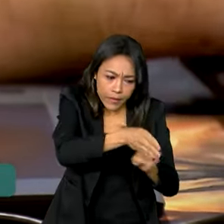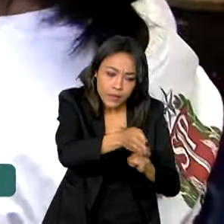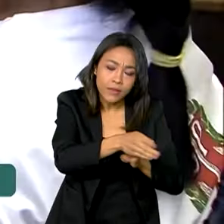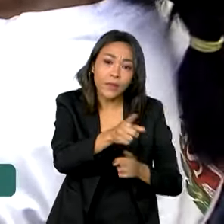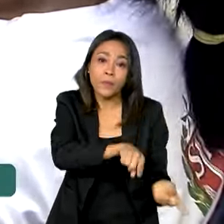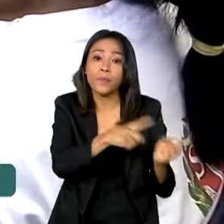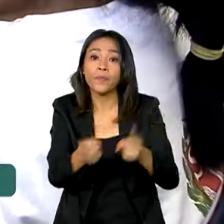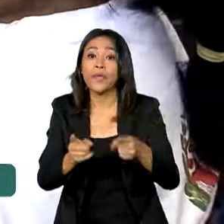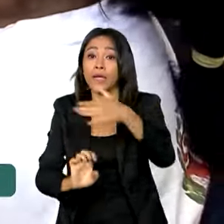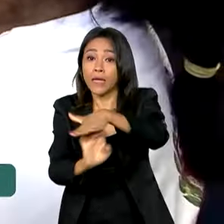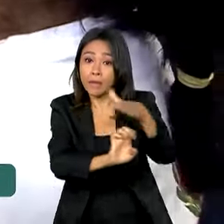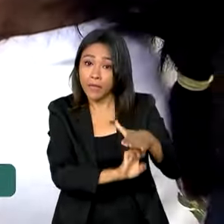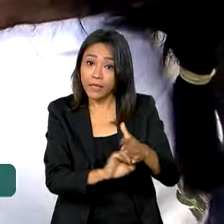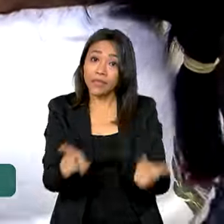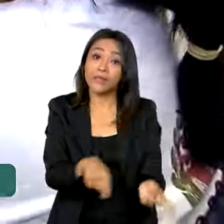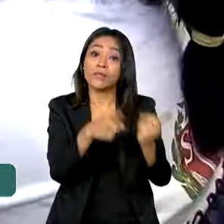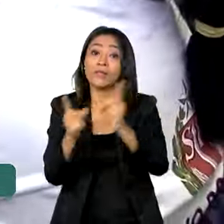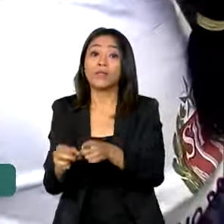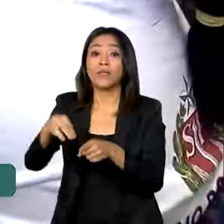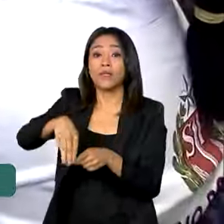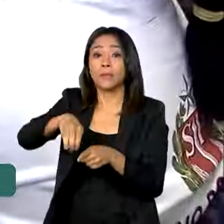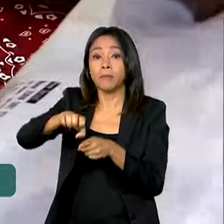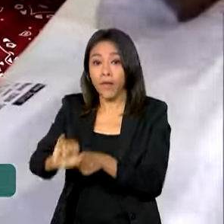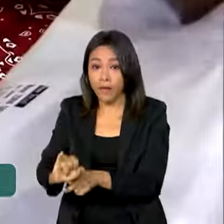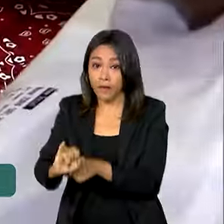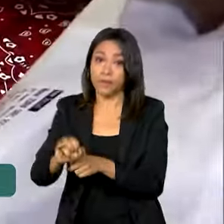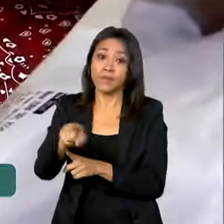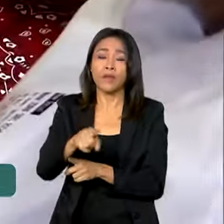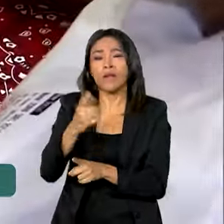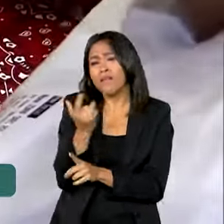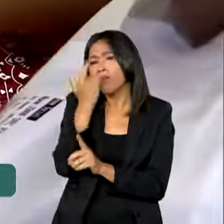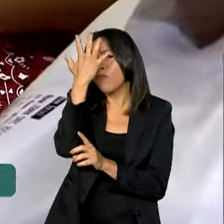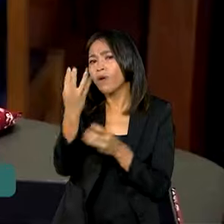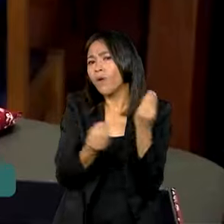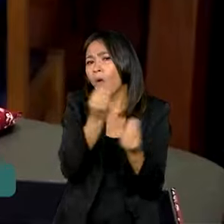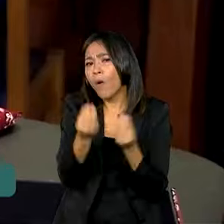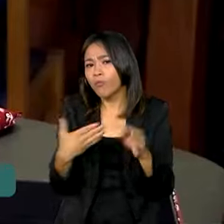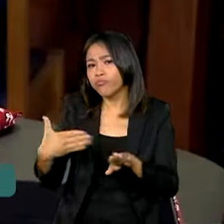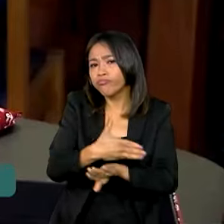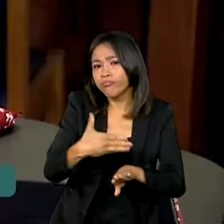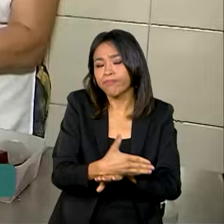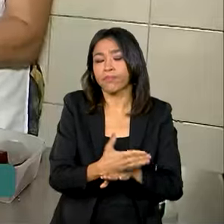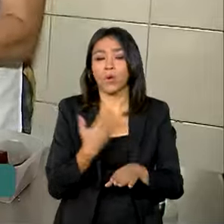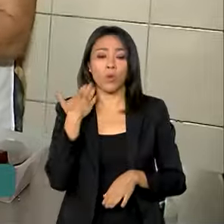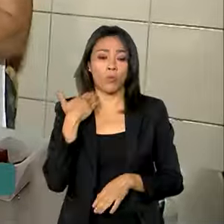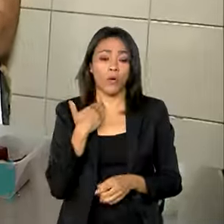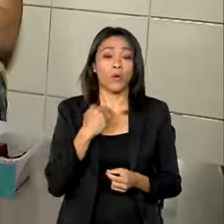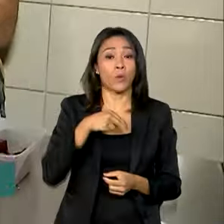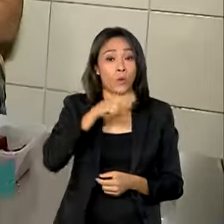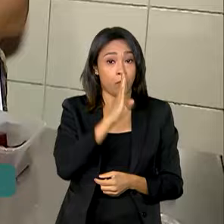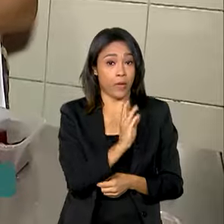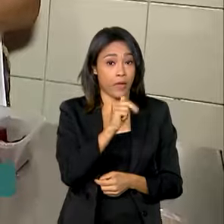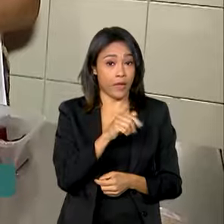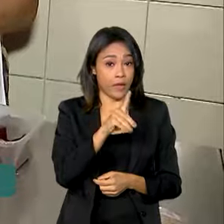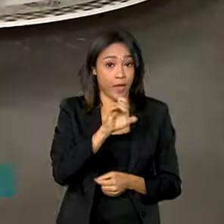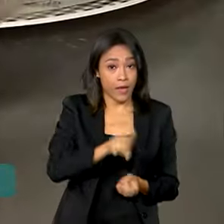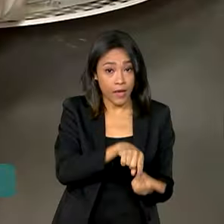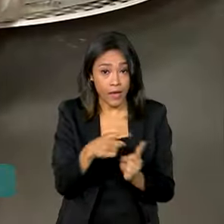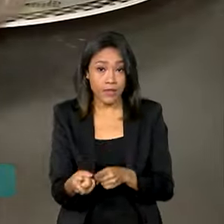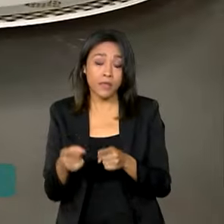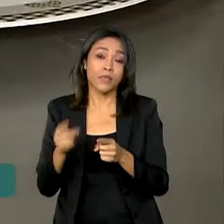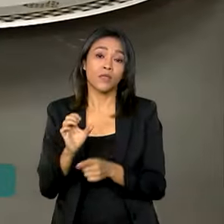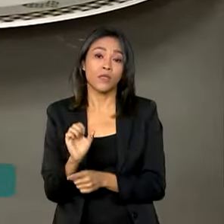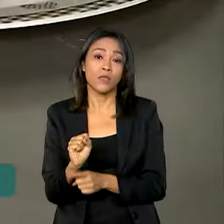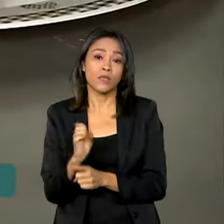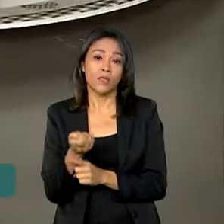de pequeno porte e MEIs. E para facilitar o acesso ao crédito, o BNDES e o SEBRAE participam da